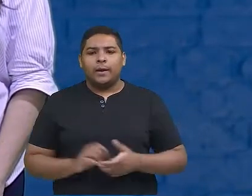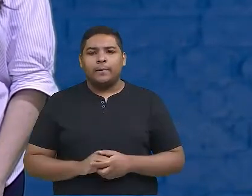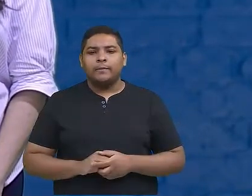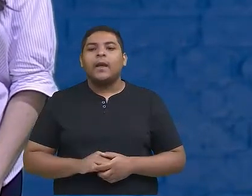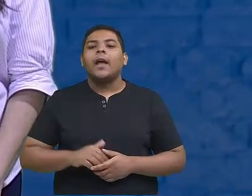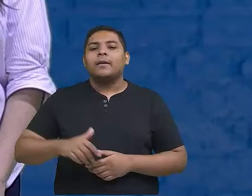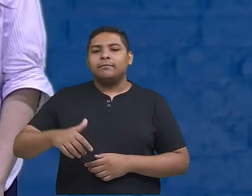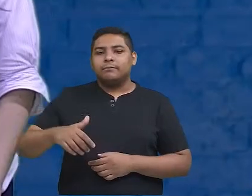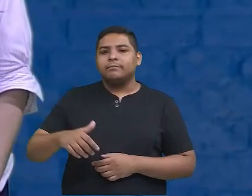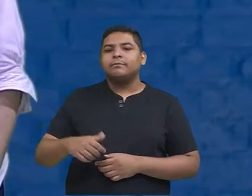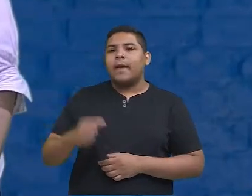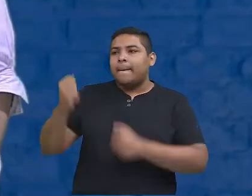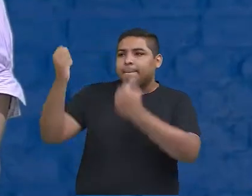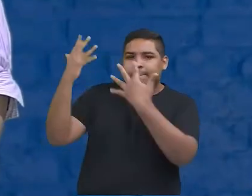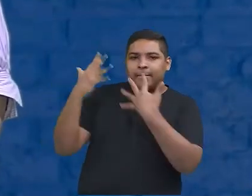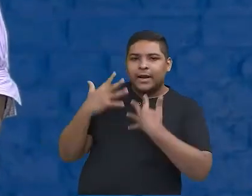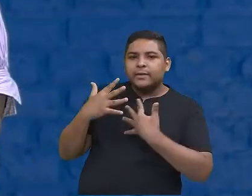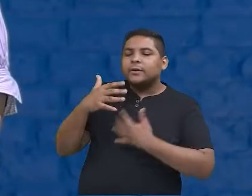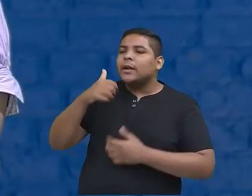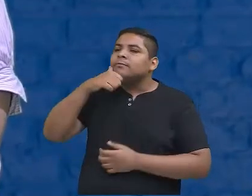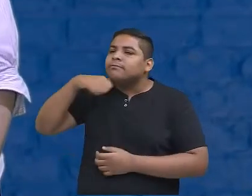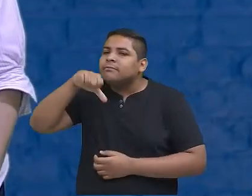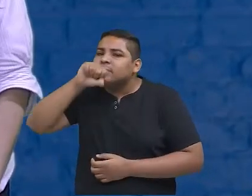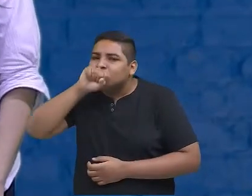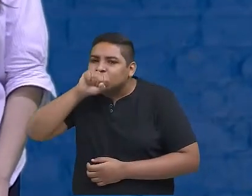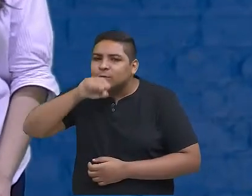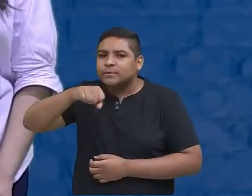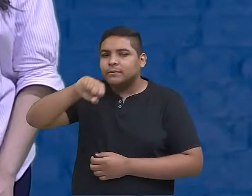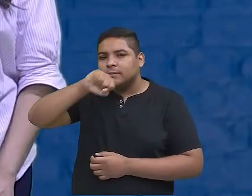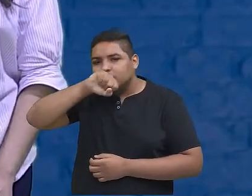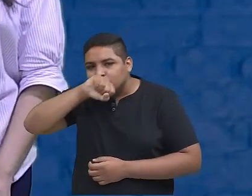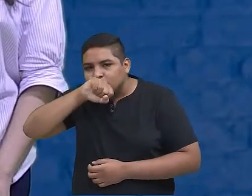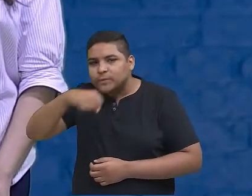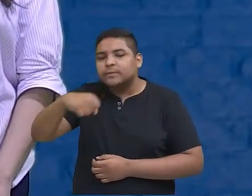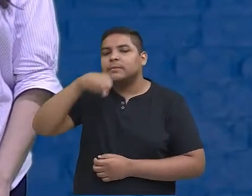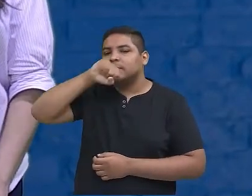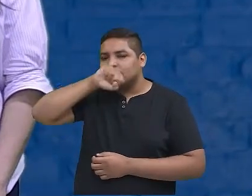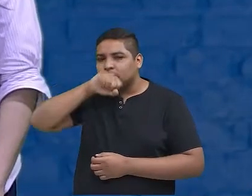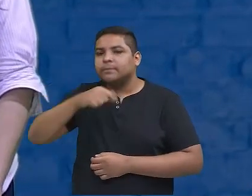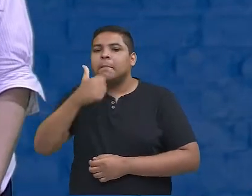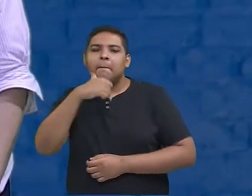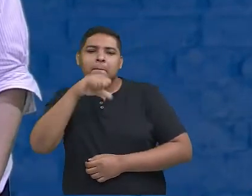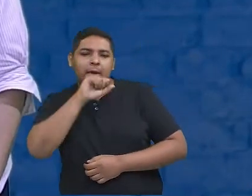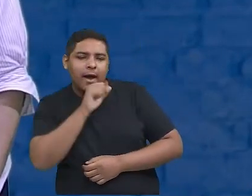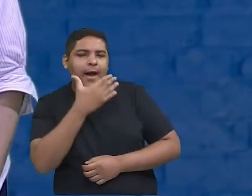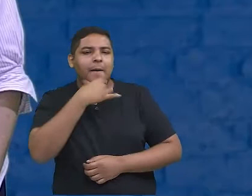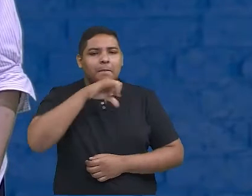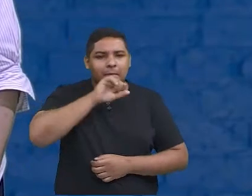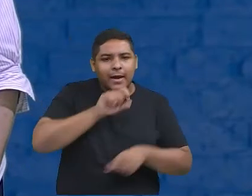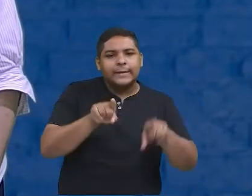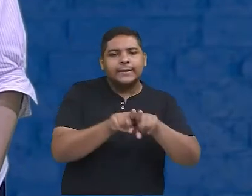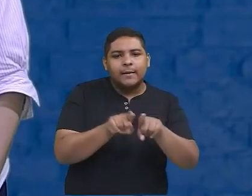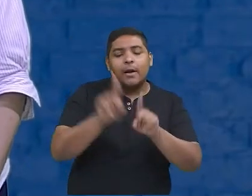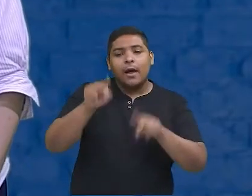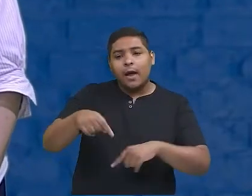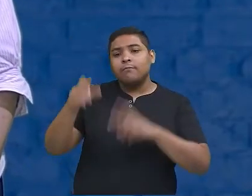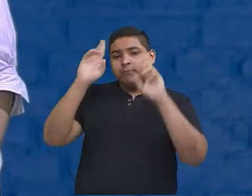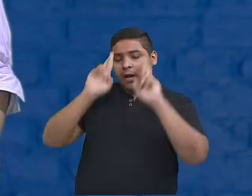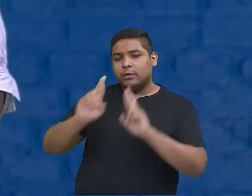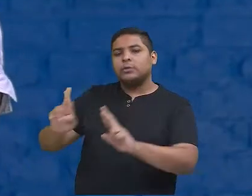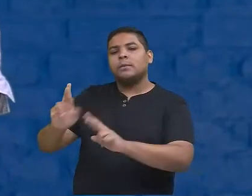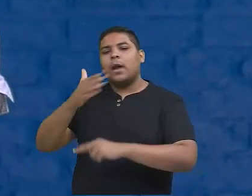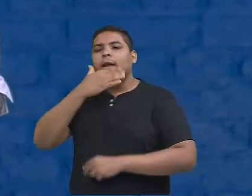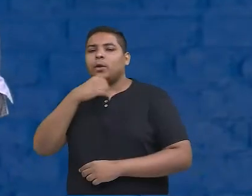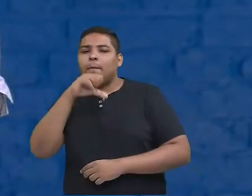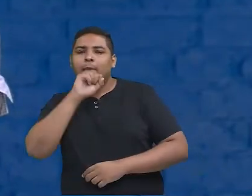bênção? Bênção, pai, bênção, mãe. Isso daí é um modo de respeito com o pai,